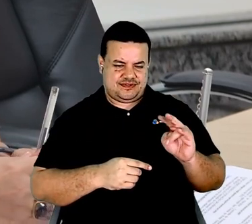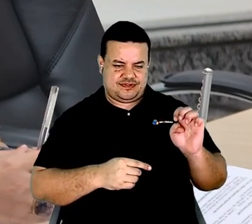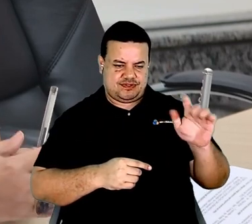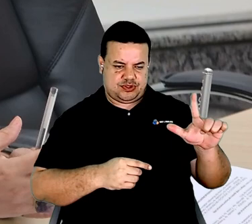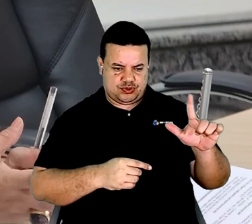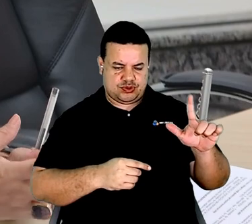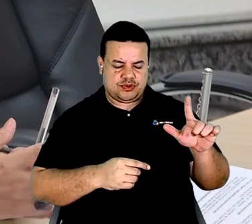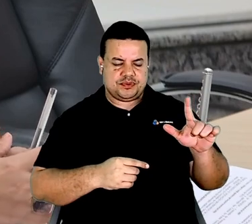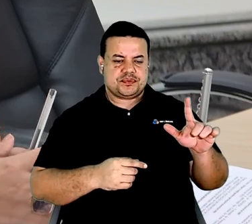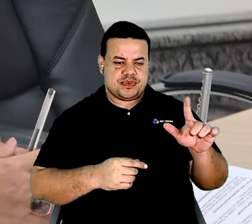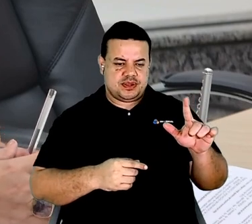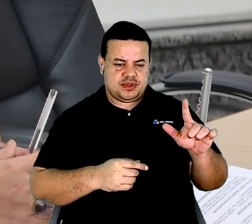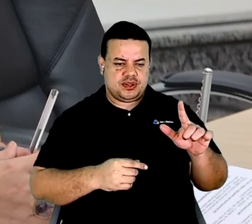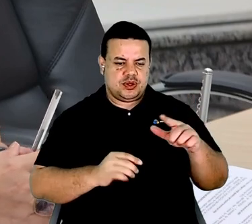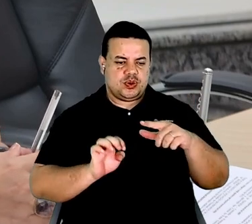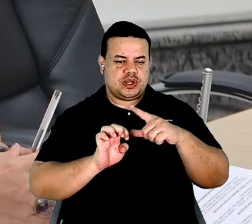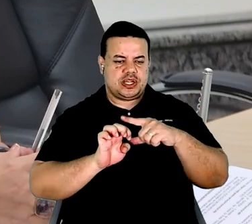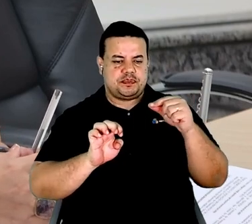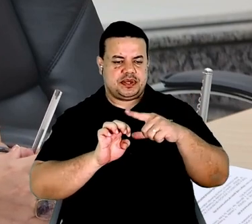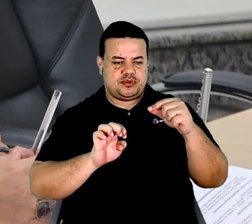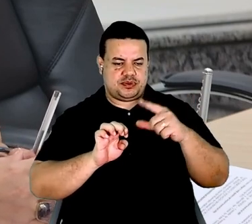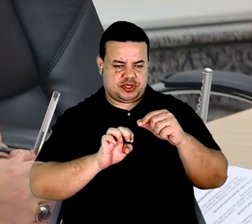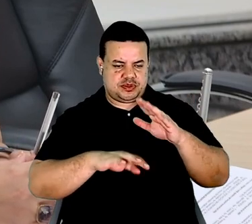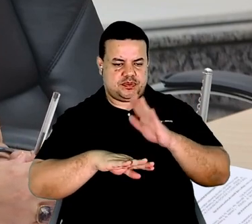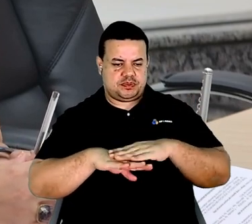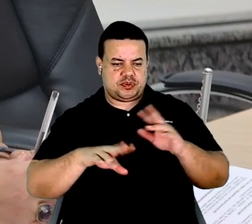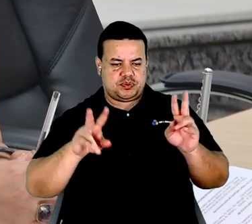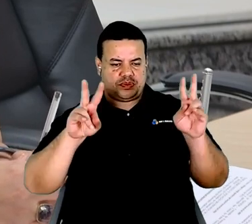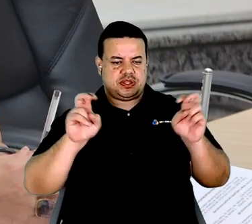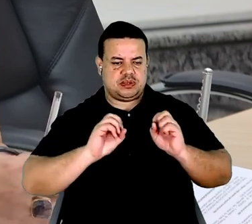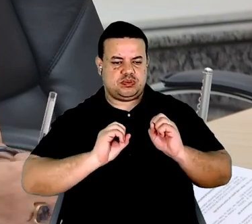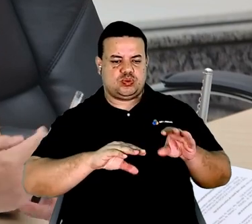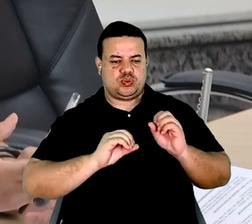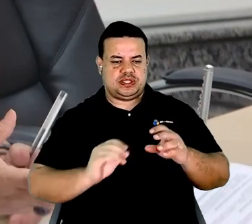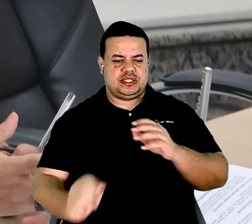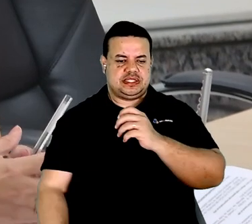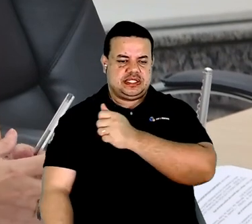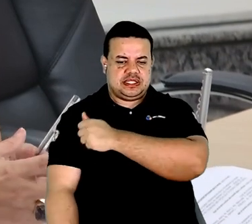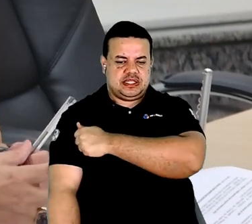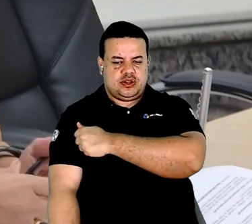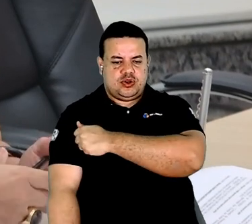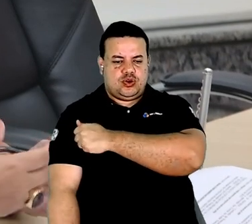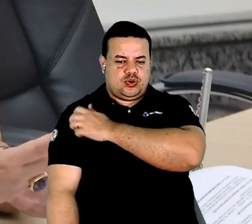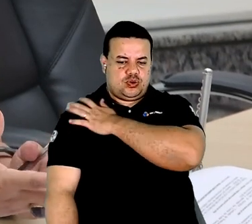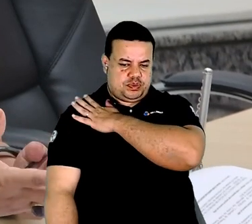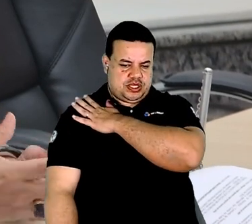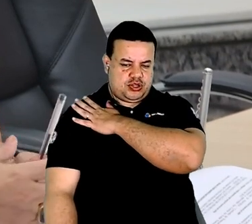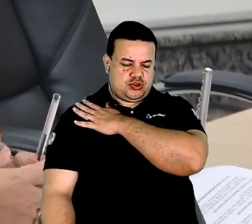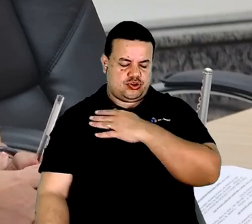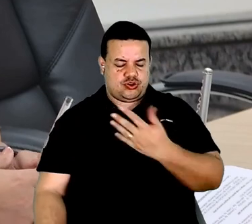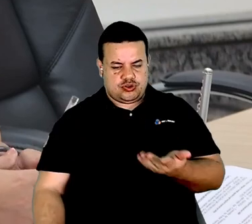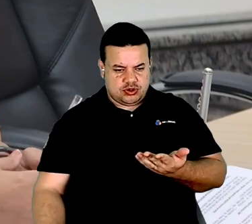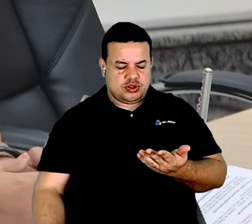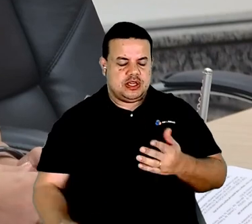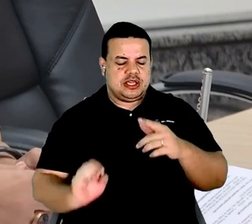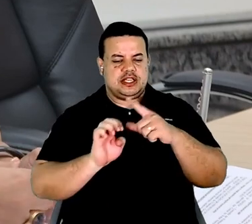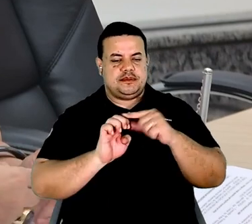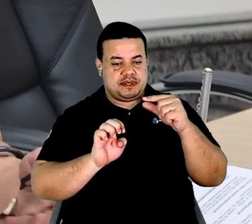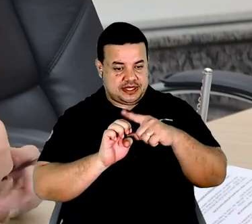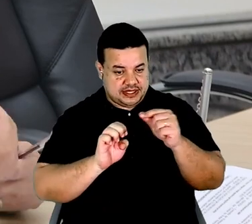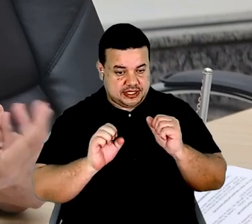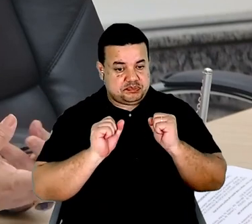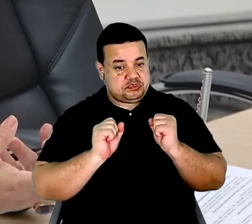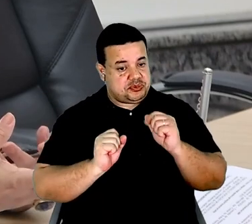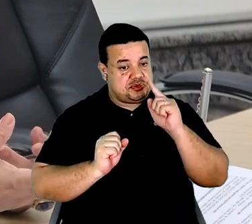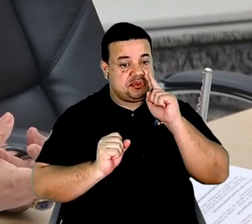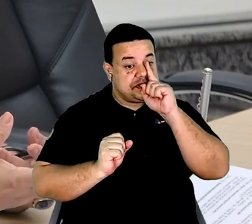das vertentes relacionadas ao ensino médio. Empreender é o quê? Correr riscos, né? E aí